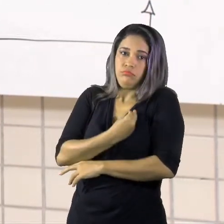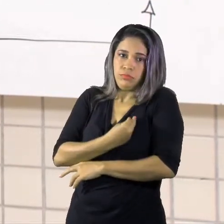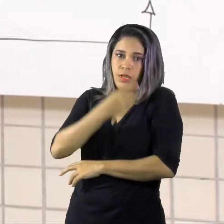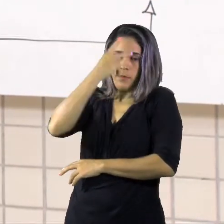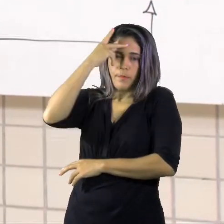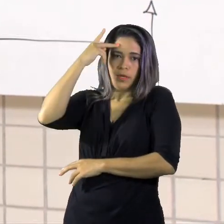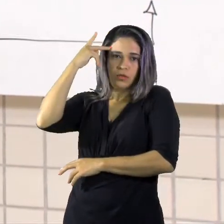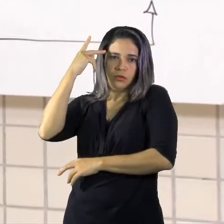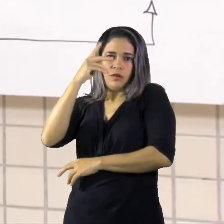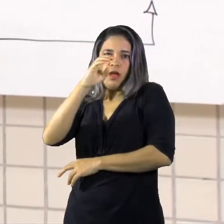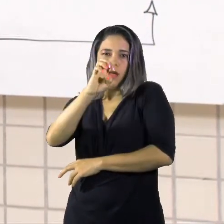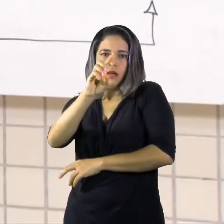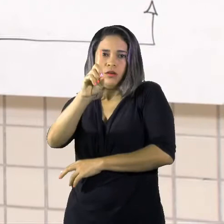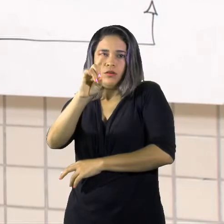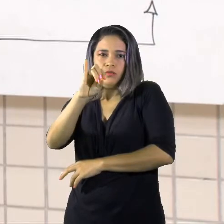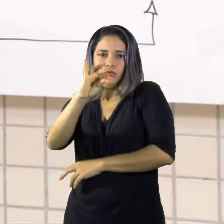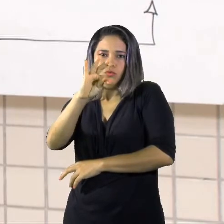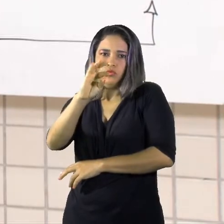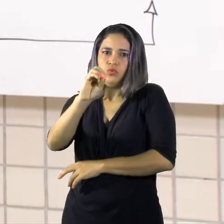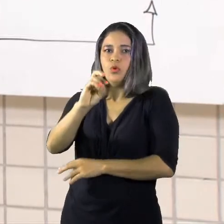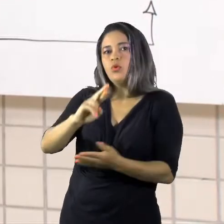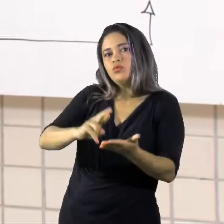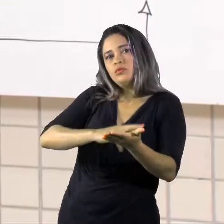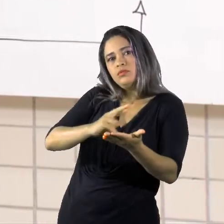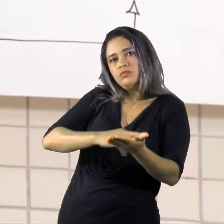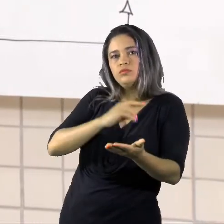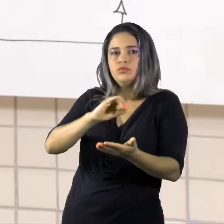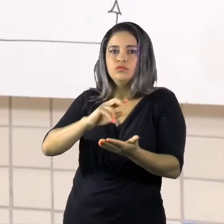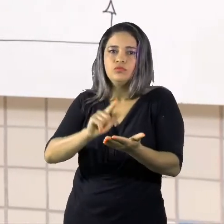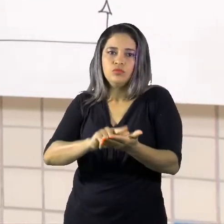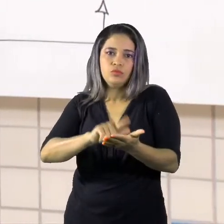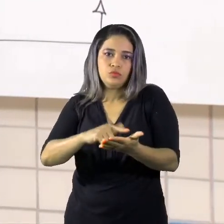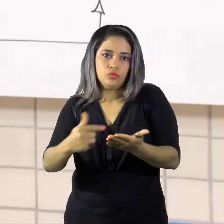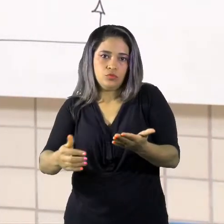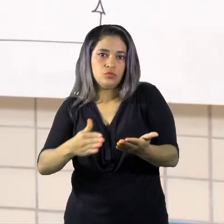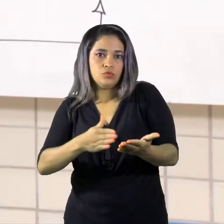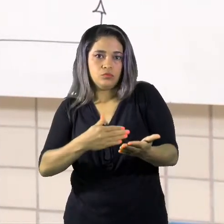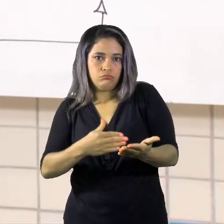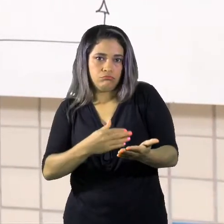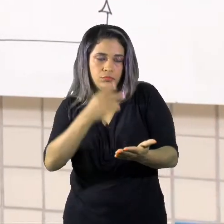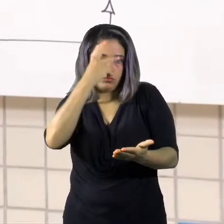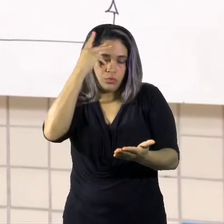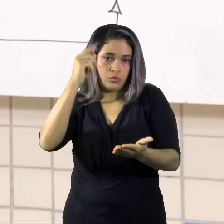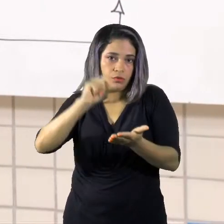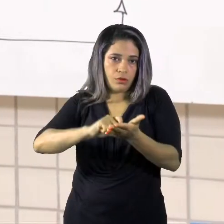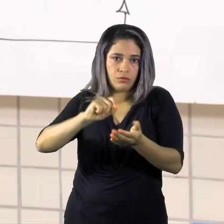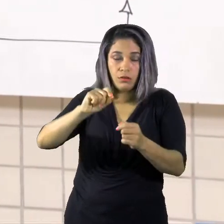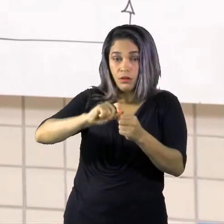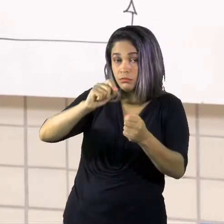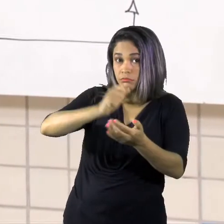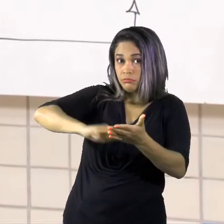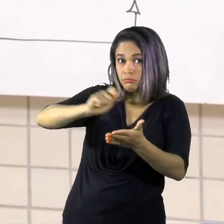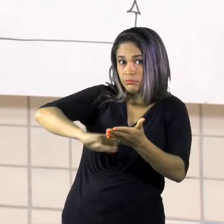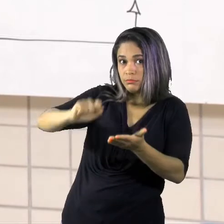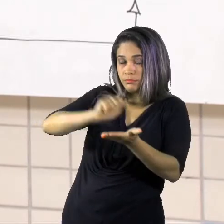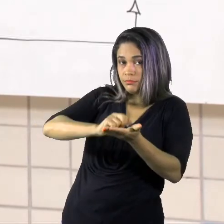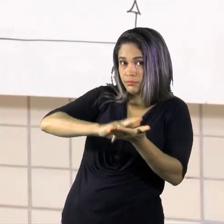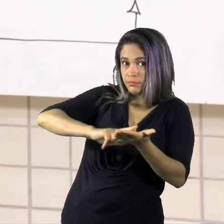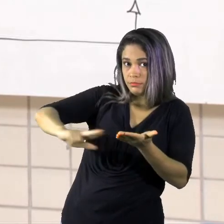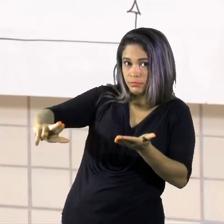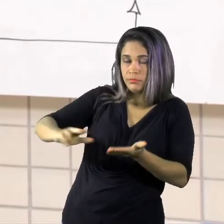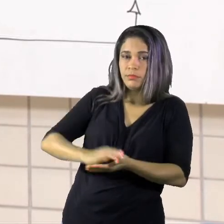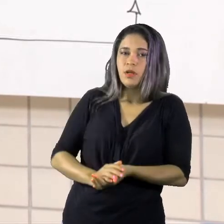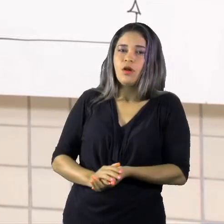da revista ou do jornal, para quem o leitor está escrevendo a carta. O interlocutor indireto, ele